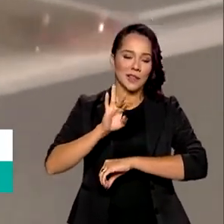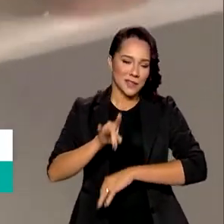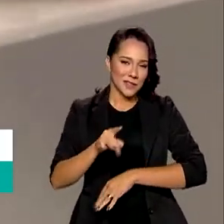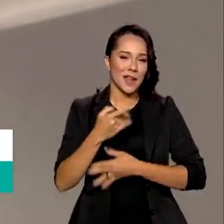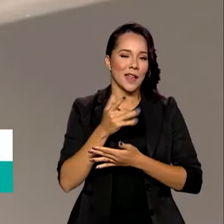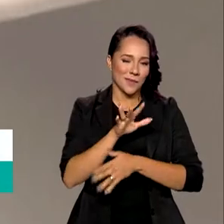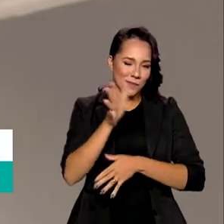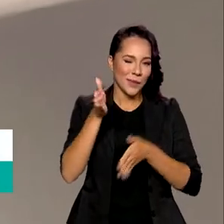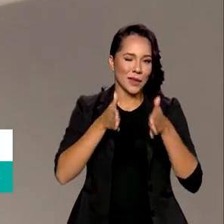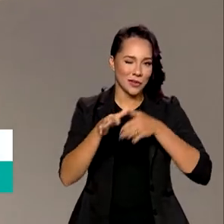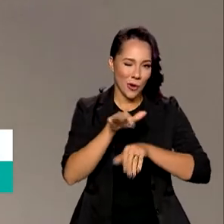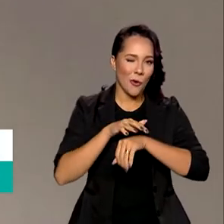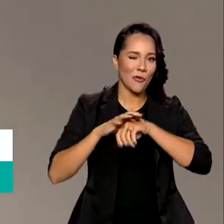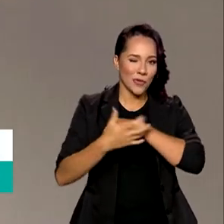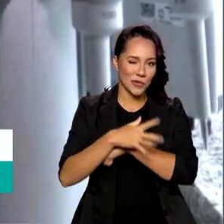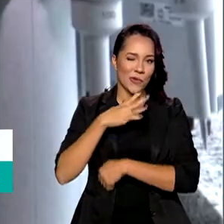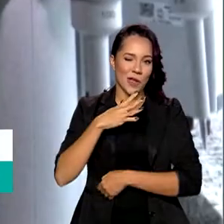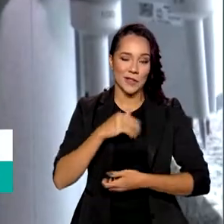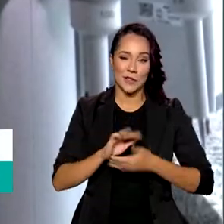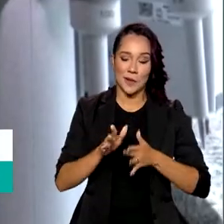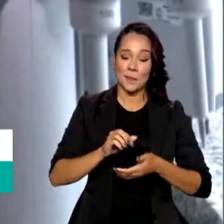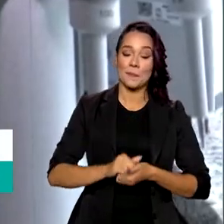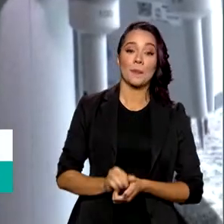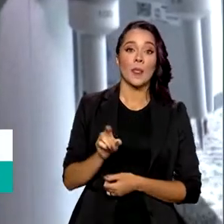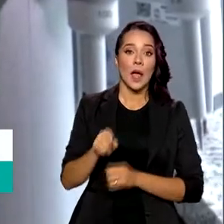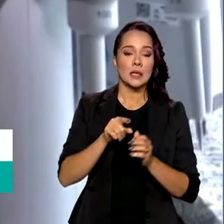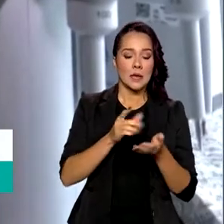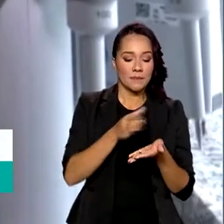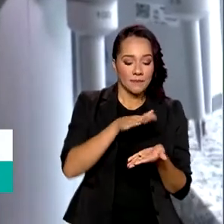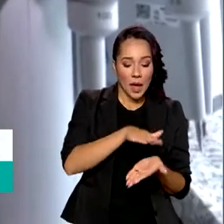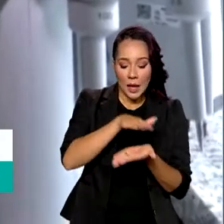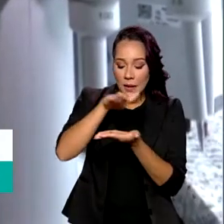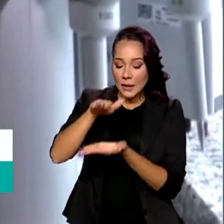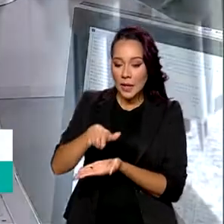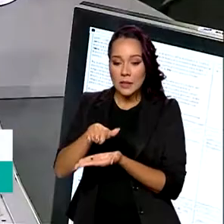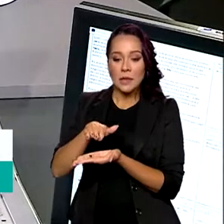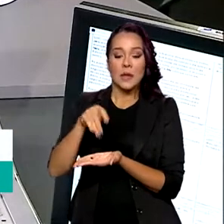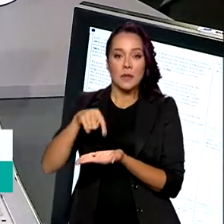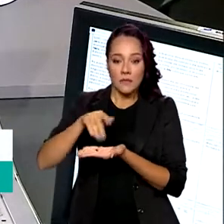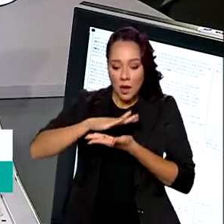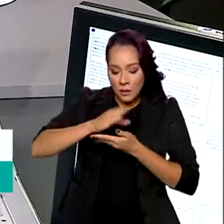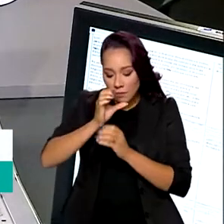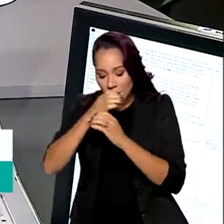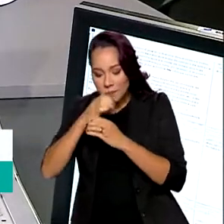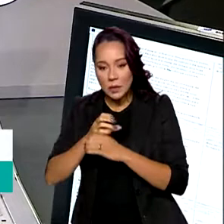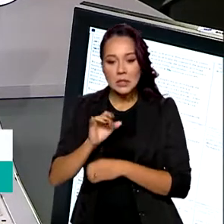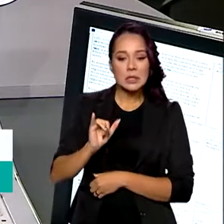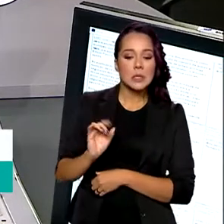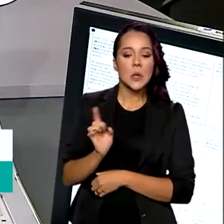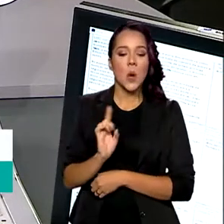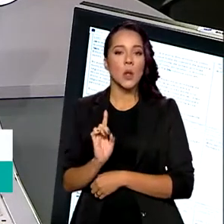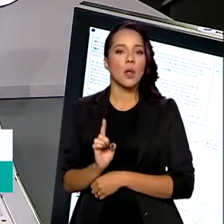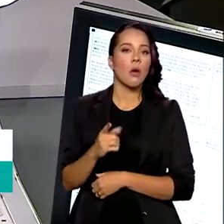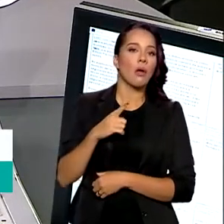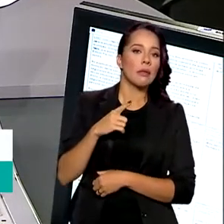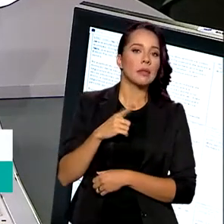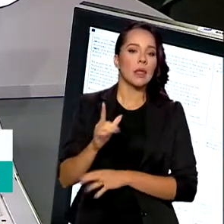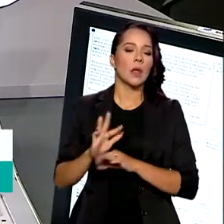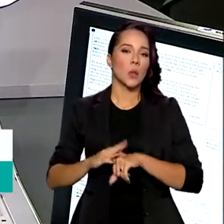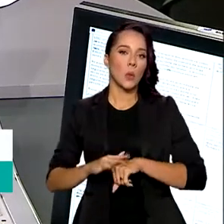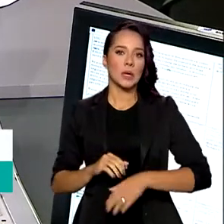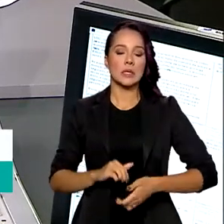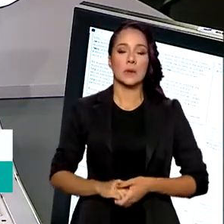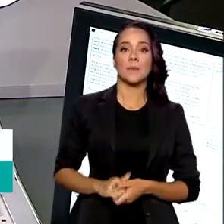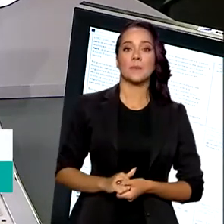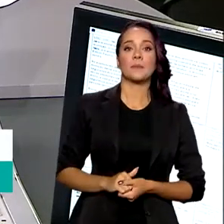já tá bem bastante conhecida Então essa análise vai então detectar ou não né a presença da